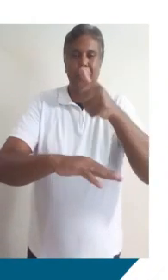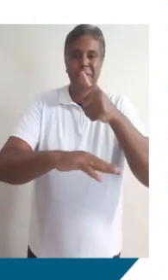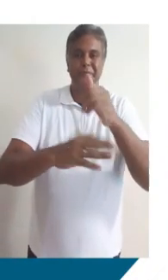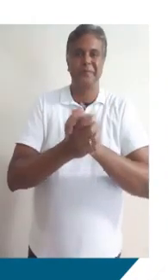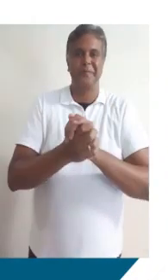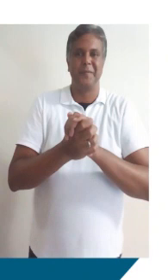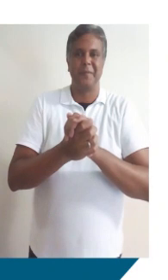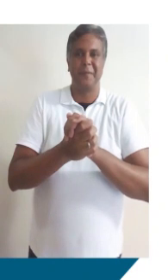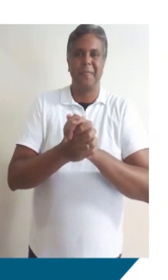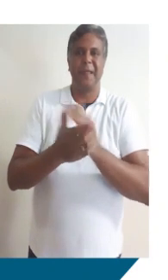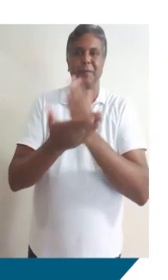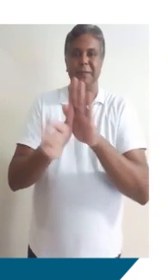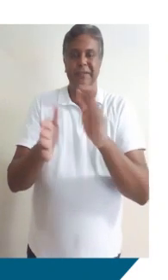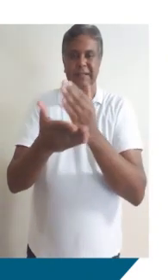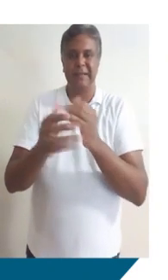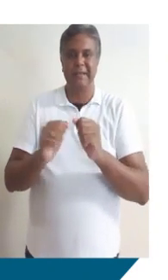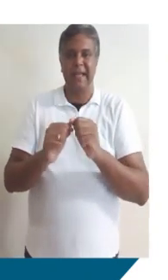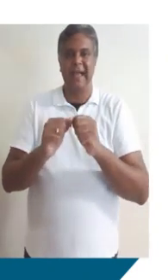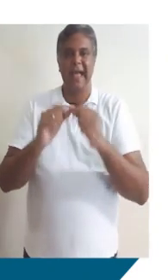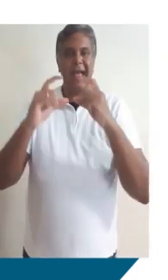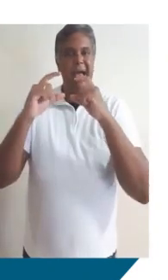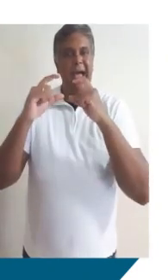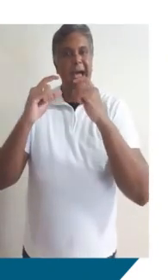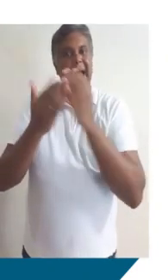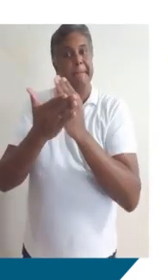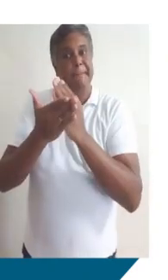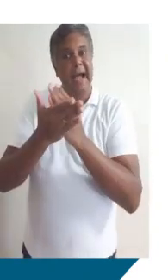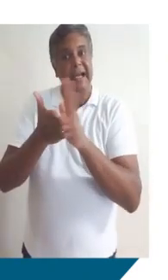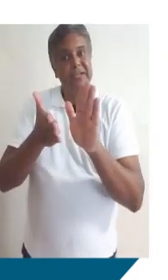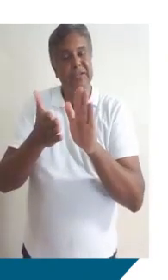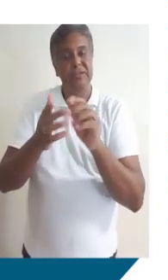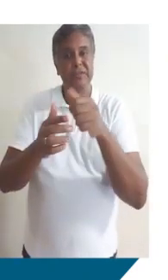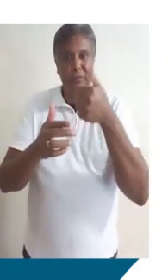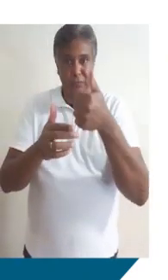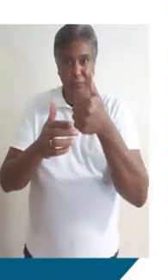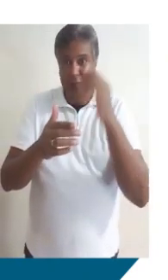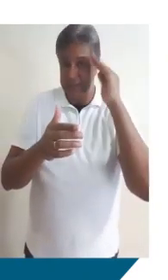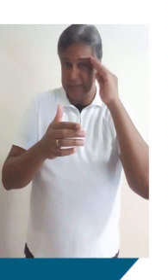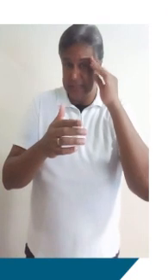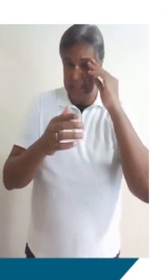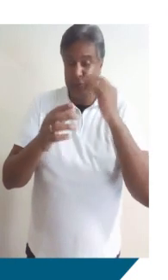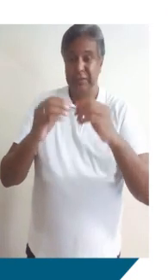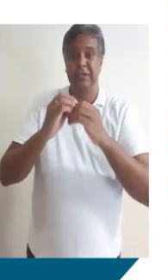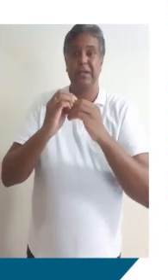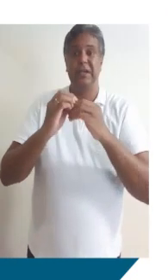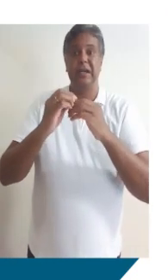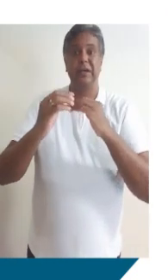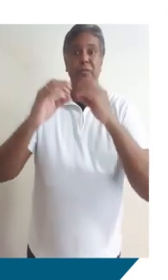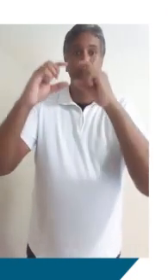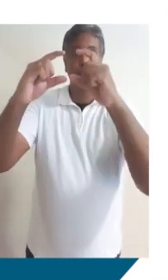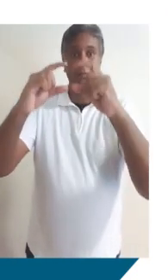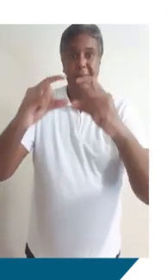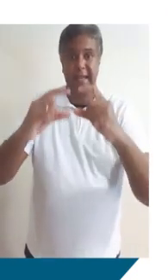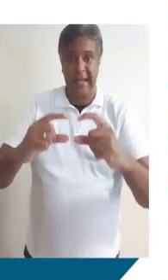podemos concluir a parte 1. A gente viu qual era a função do desenvolvimento e sua estrutura interna dos parágrafos. Sei que tem um termo